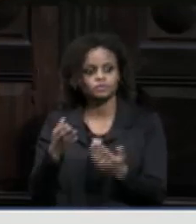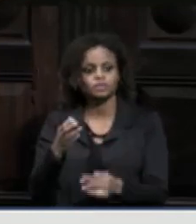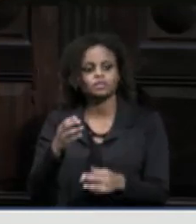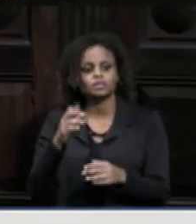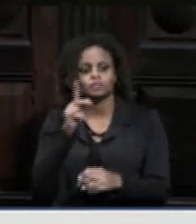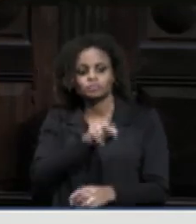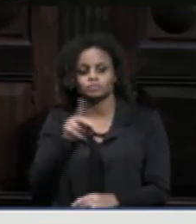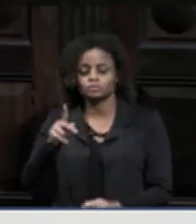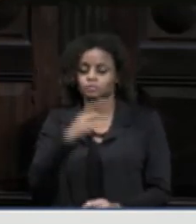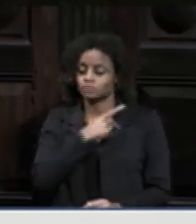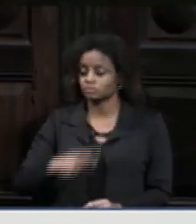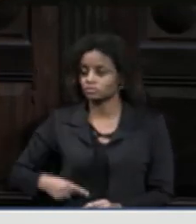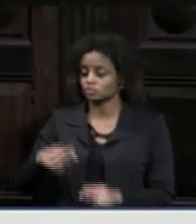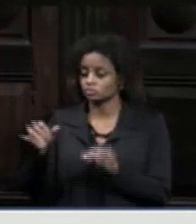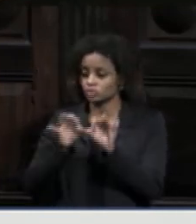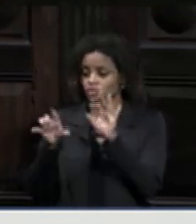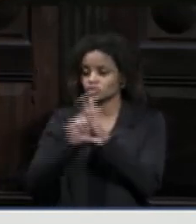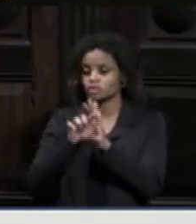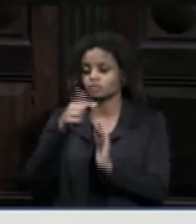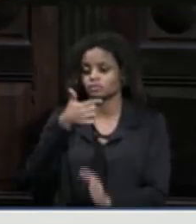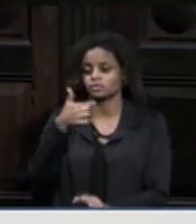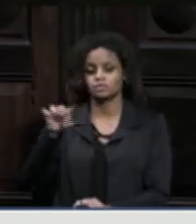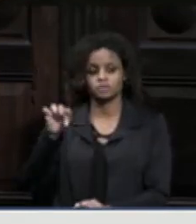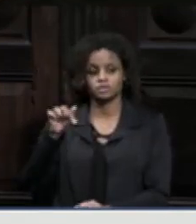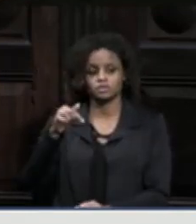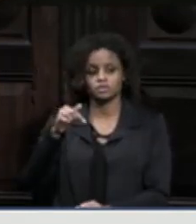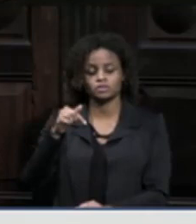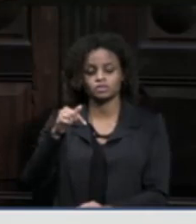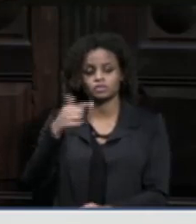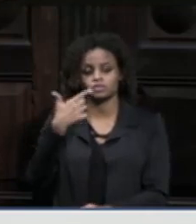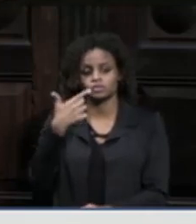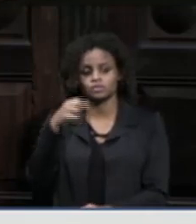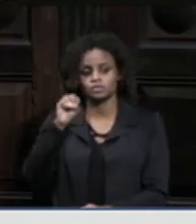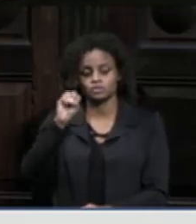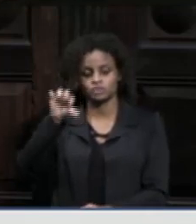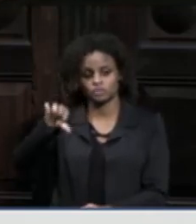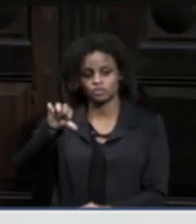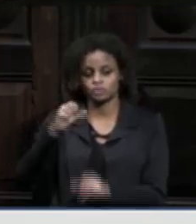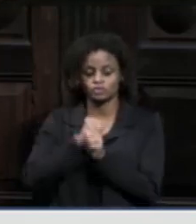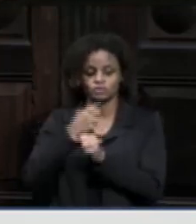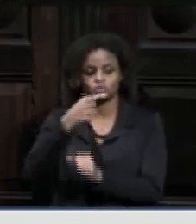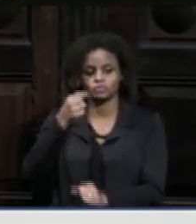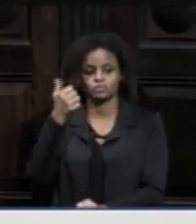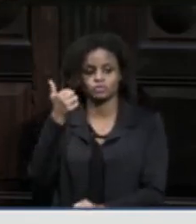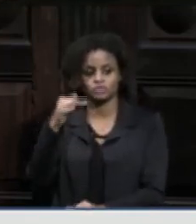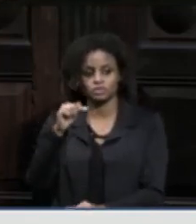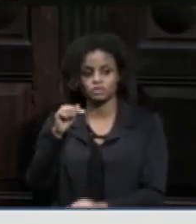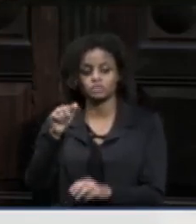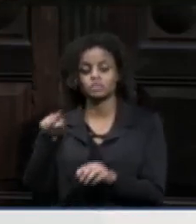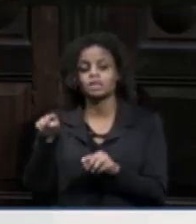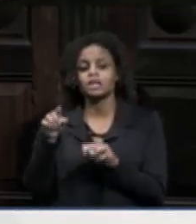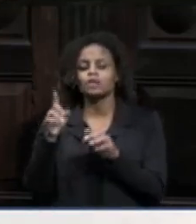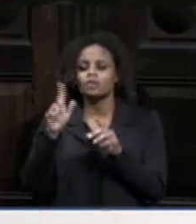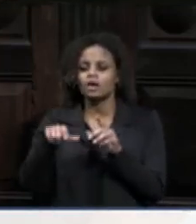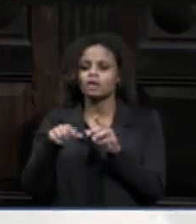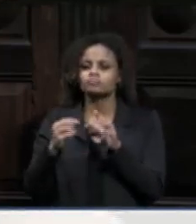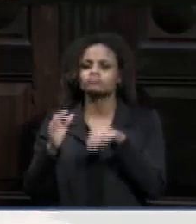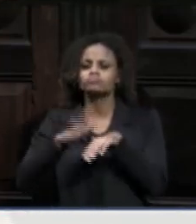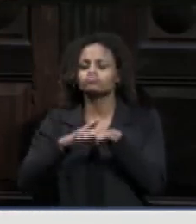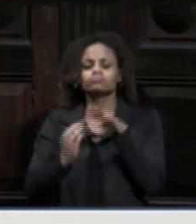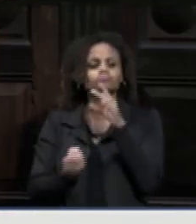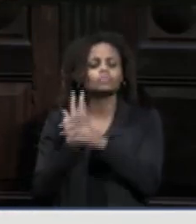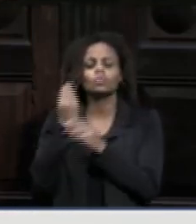lei 2589 de 2017, ele é fruto de debates envolvendo profissionais,